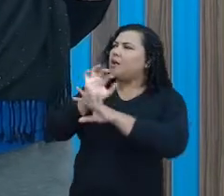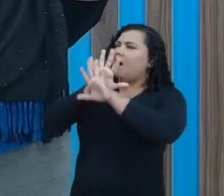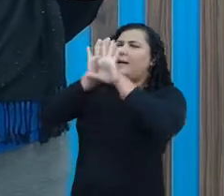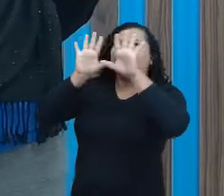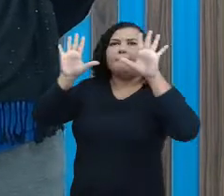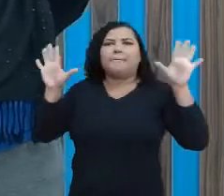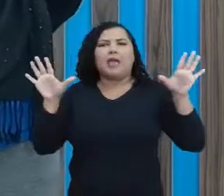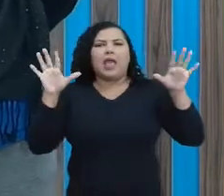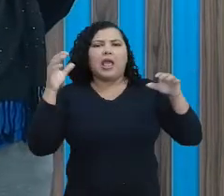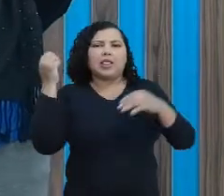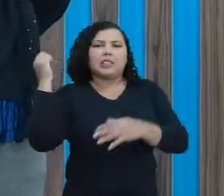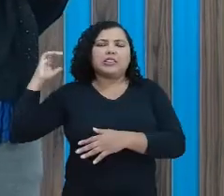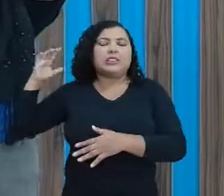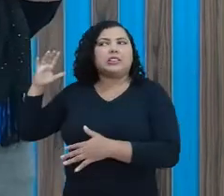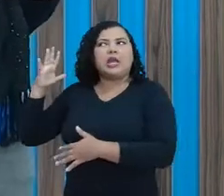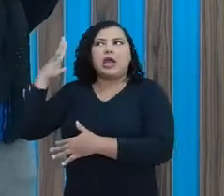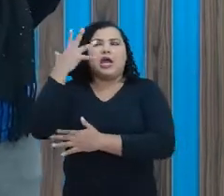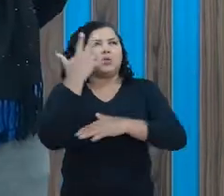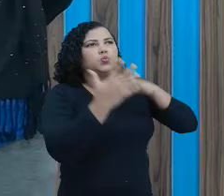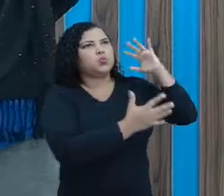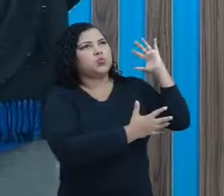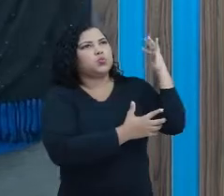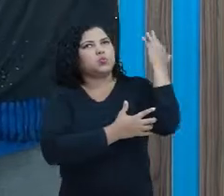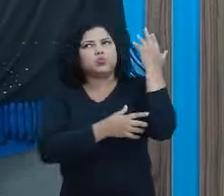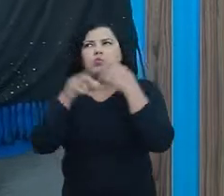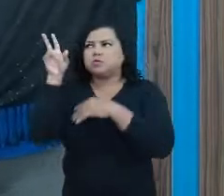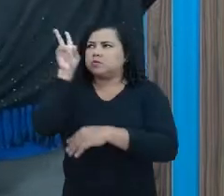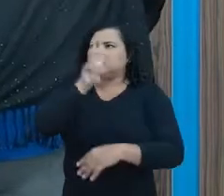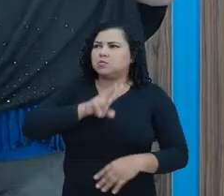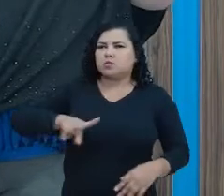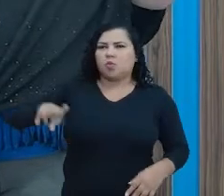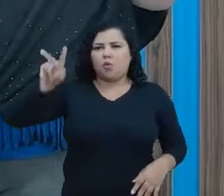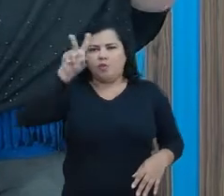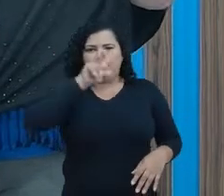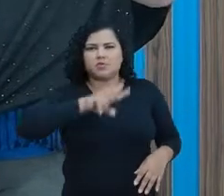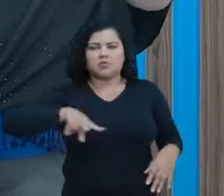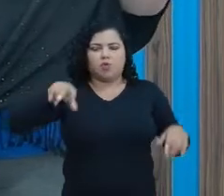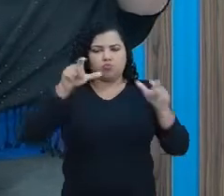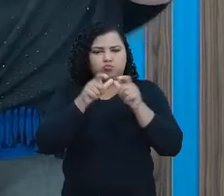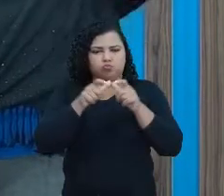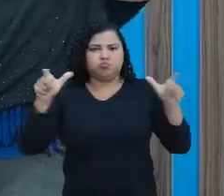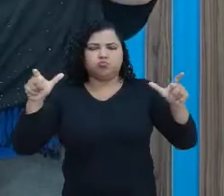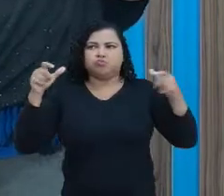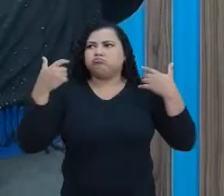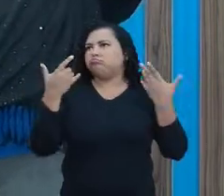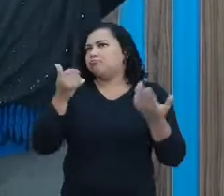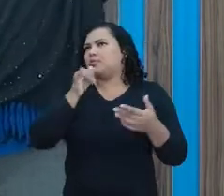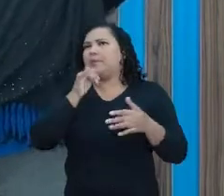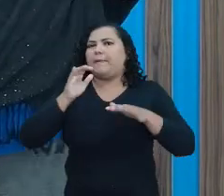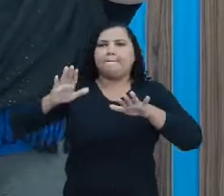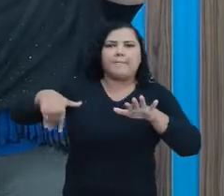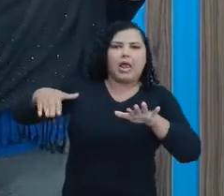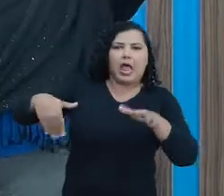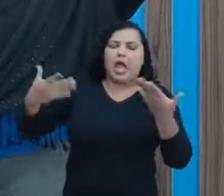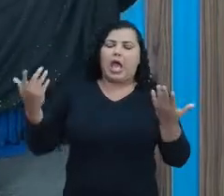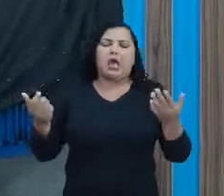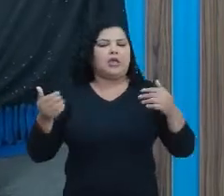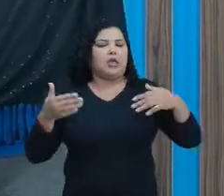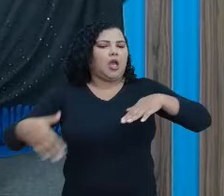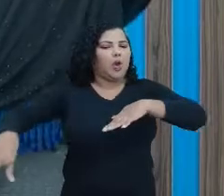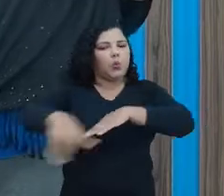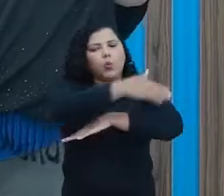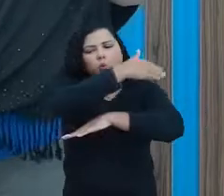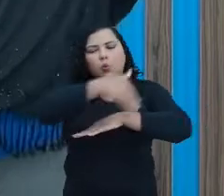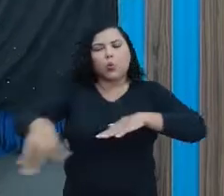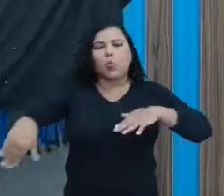essa palavra visualmente, ela sempre remete a um ambiente amplo e aberto, uma praia, uma estrada, né,